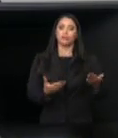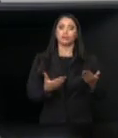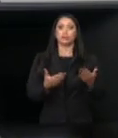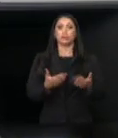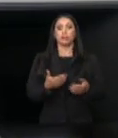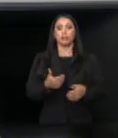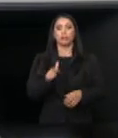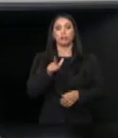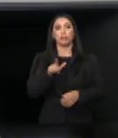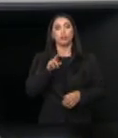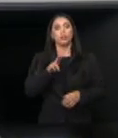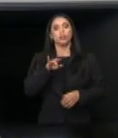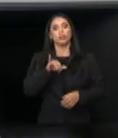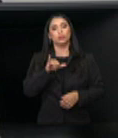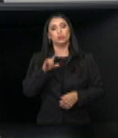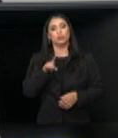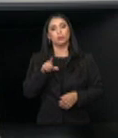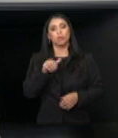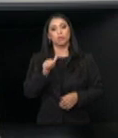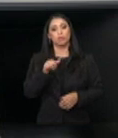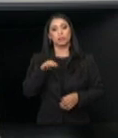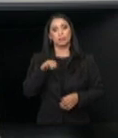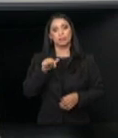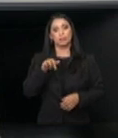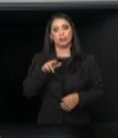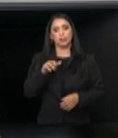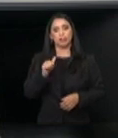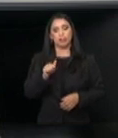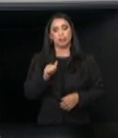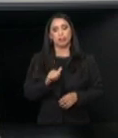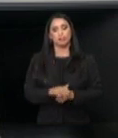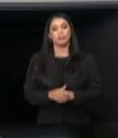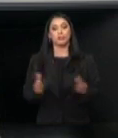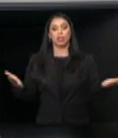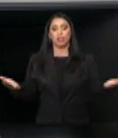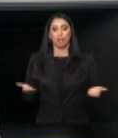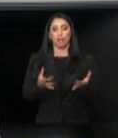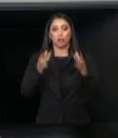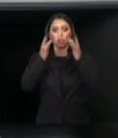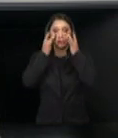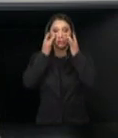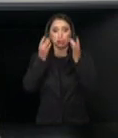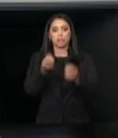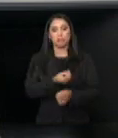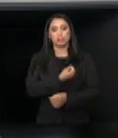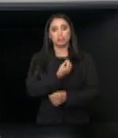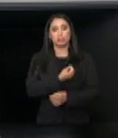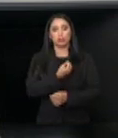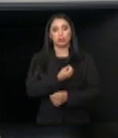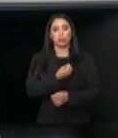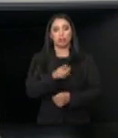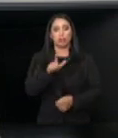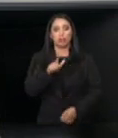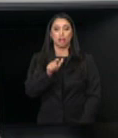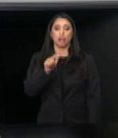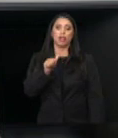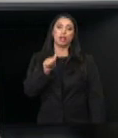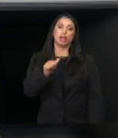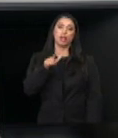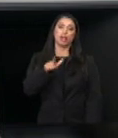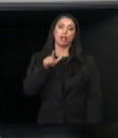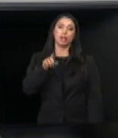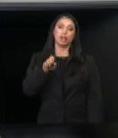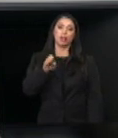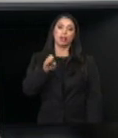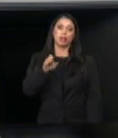sou a Luiza Mara da Silva Lima passo a palavra presencialmente autor Alexis Vargas